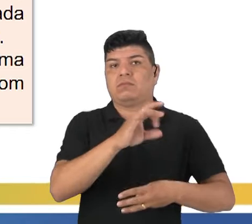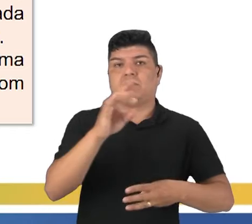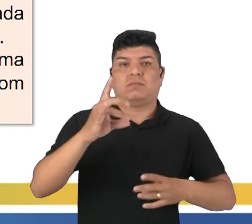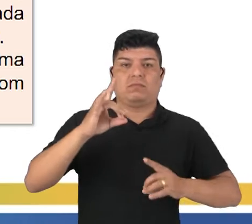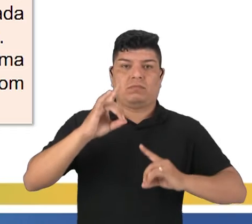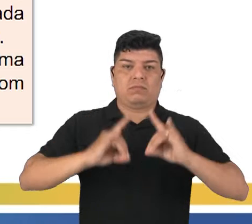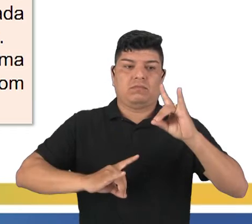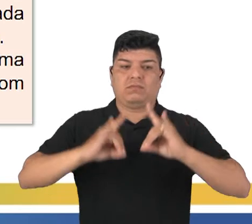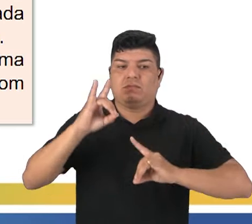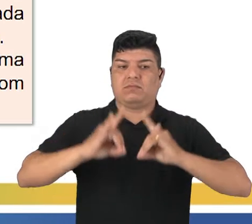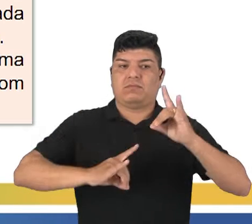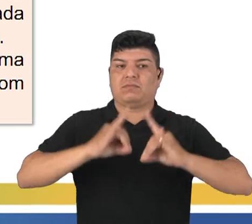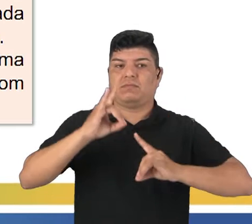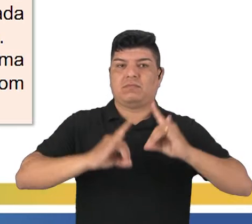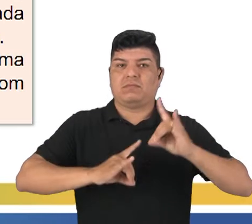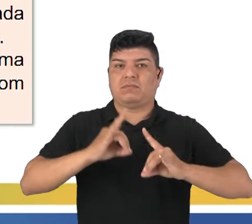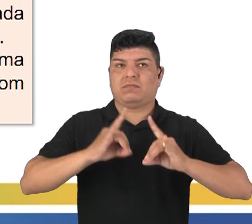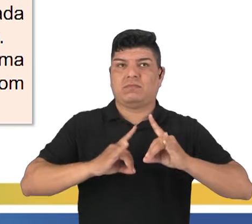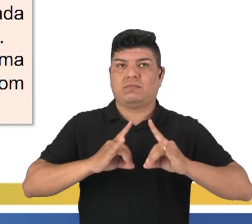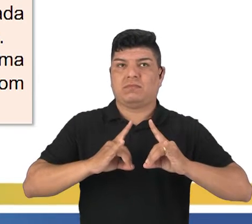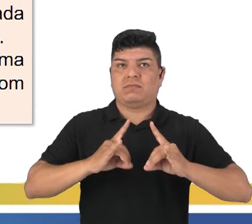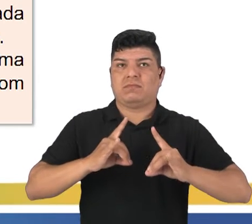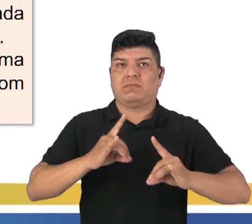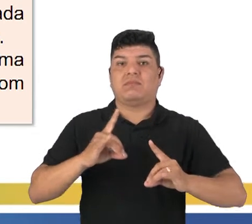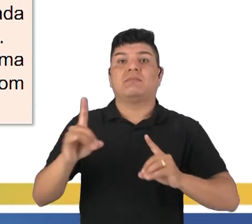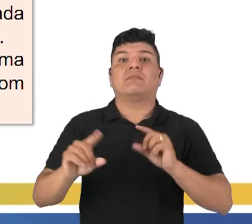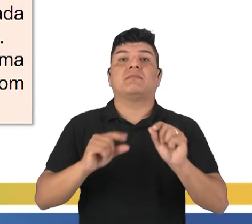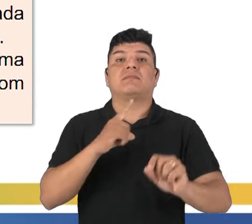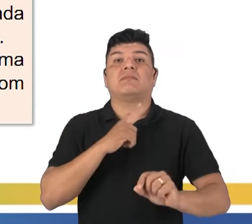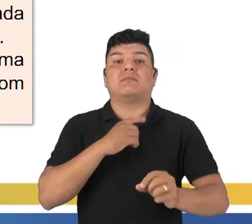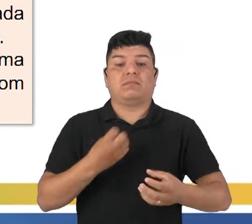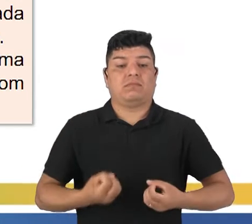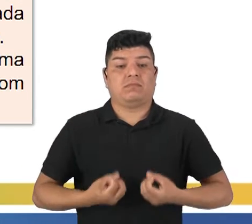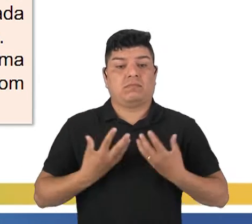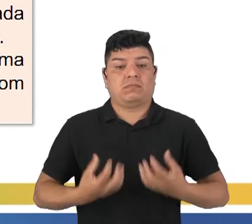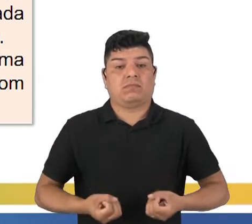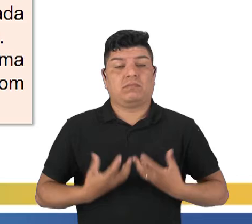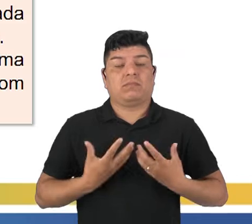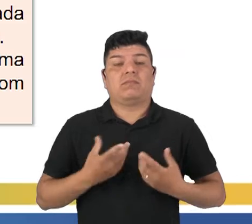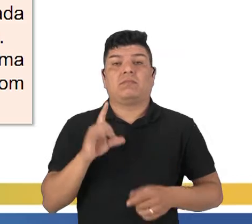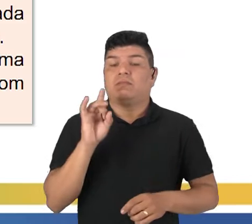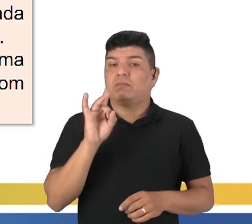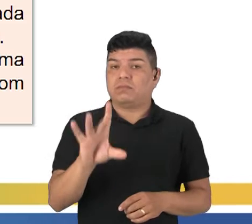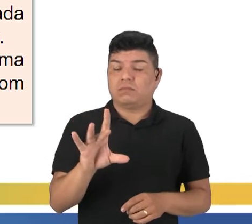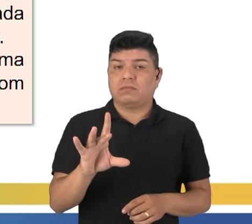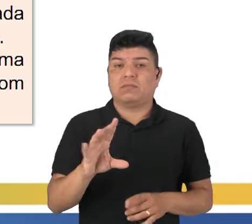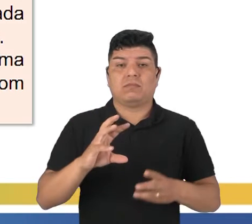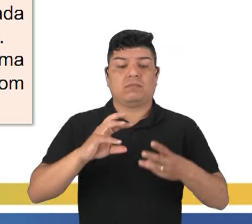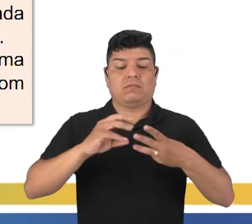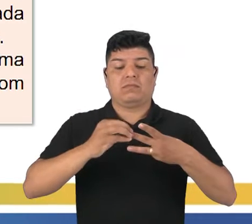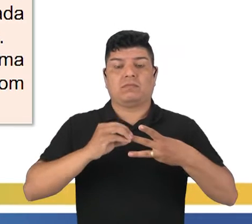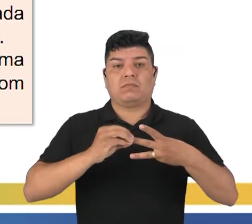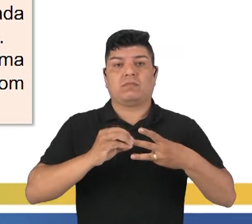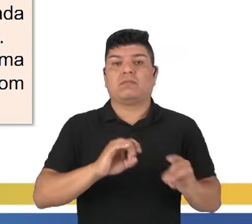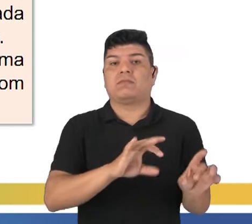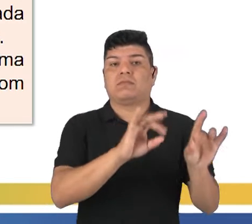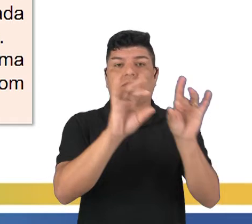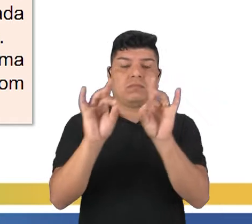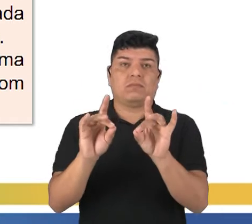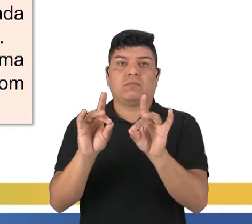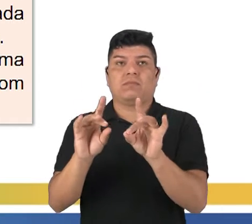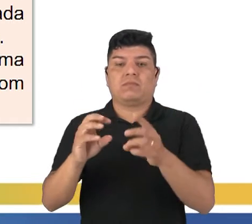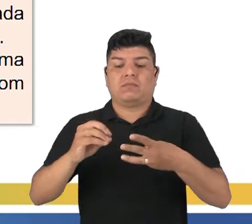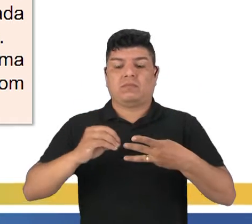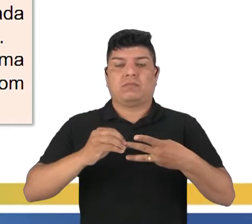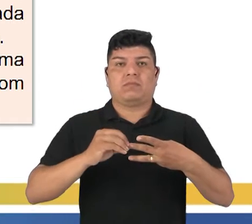vai atingir, ou seja, vai atuar, vai estimular apenas aquela célula específica, também chamada